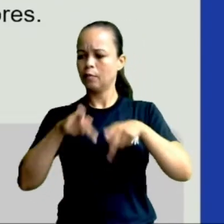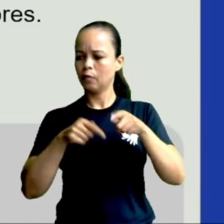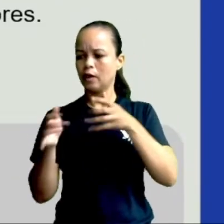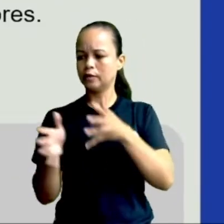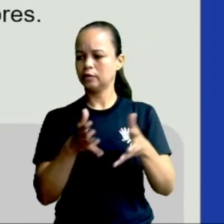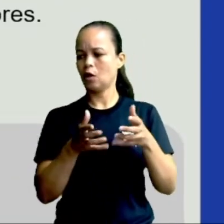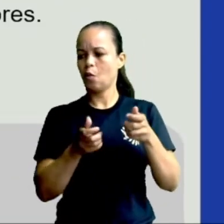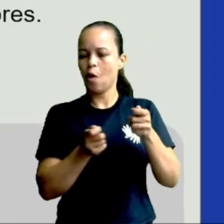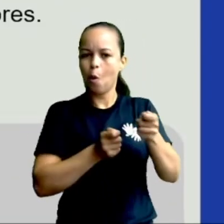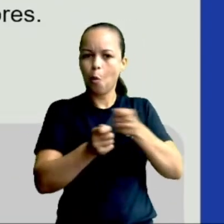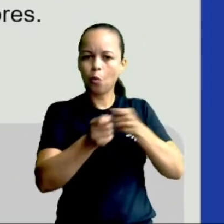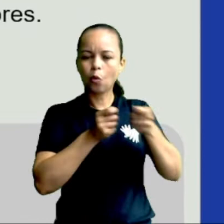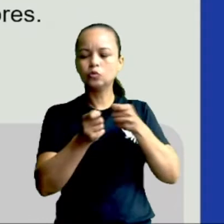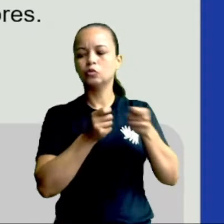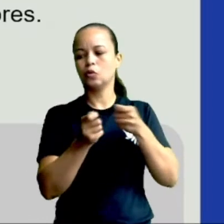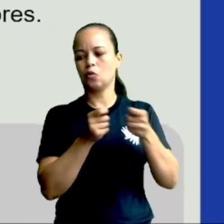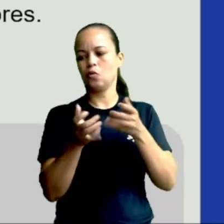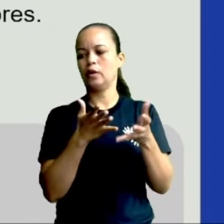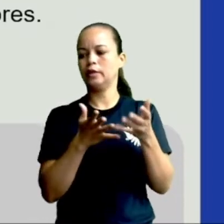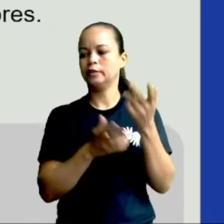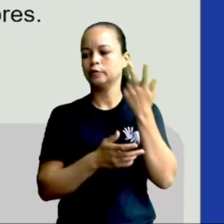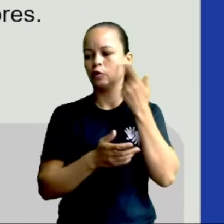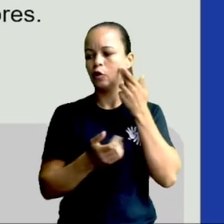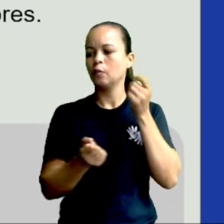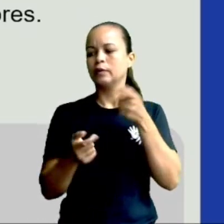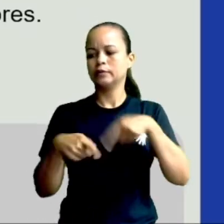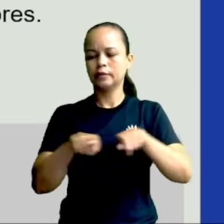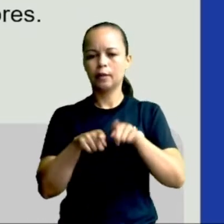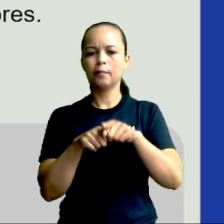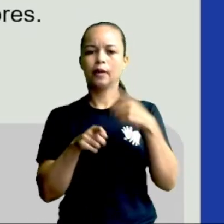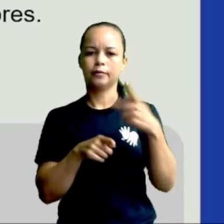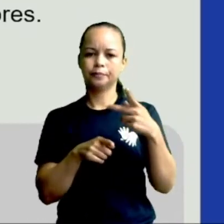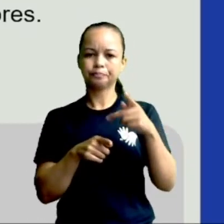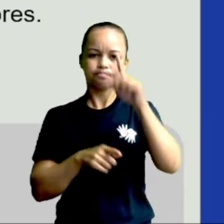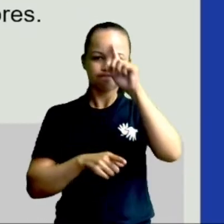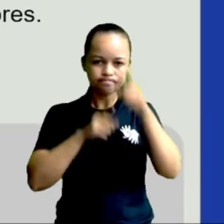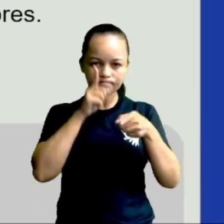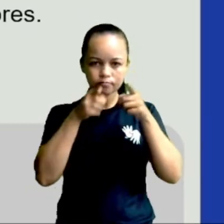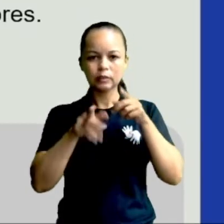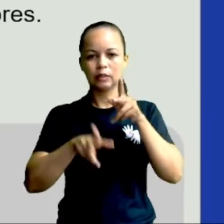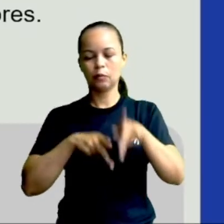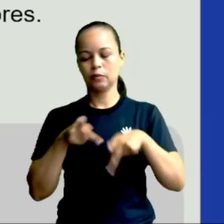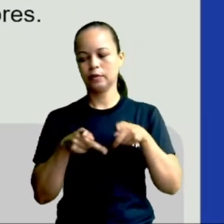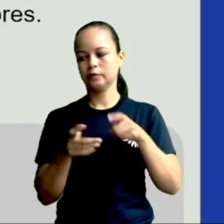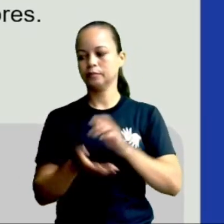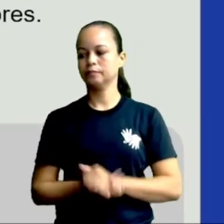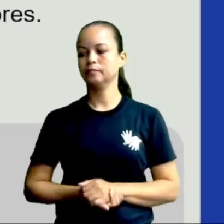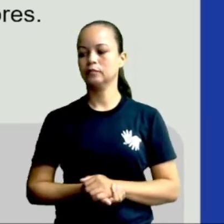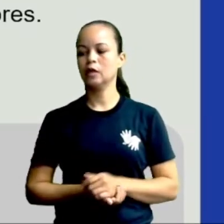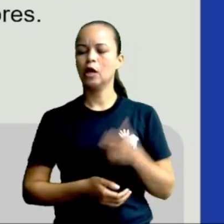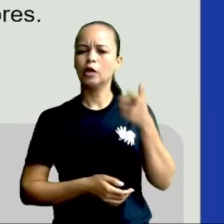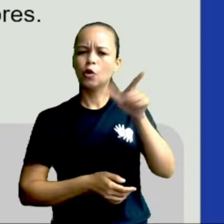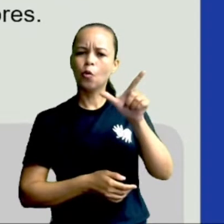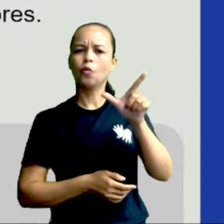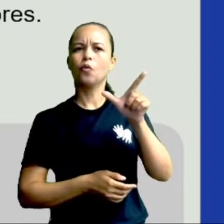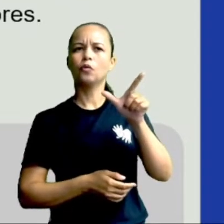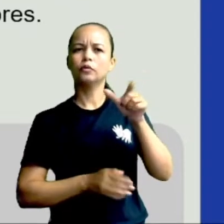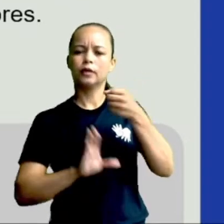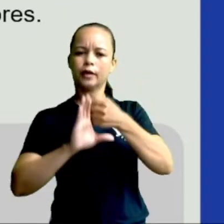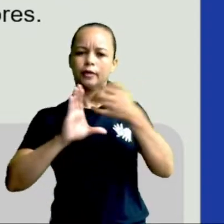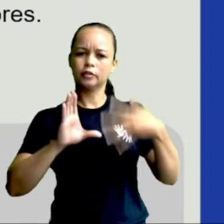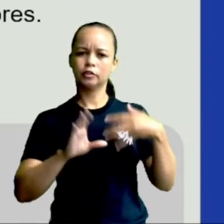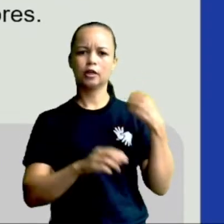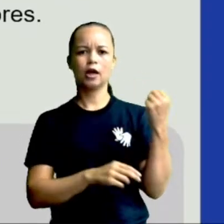semelhante aí. Na verdade, o mandonismo é uma prática também do coronelismo. E outra característica